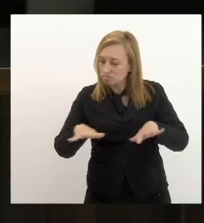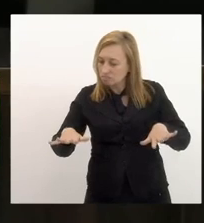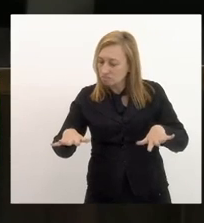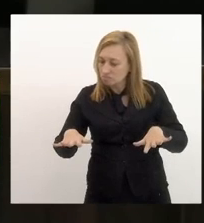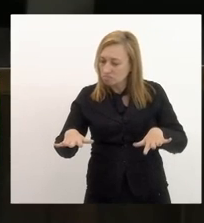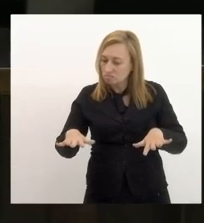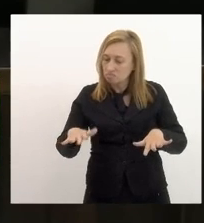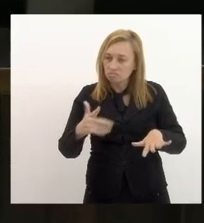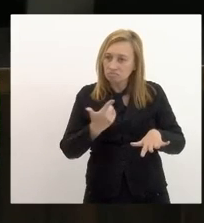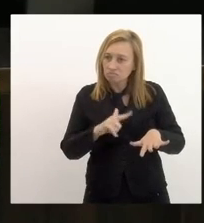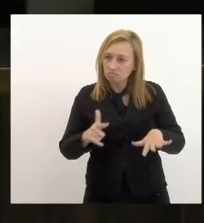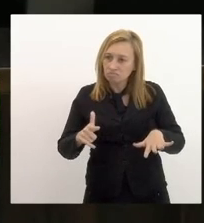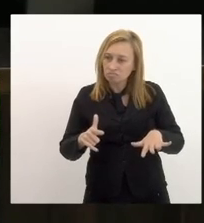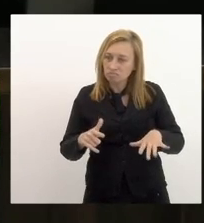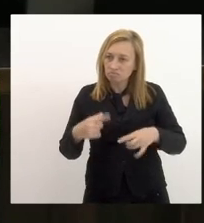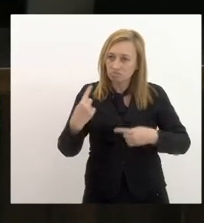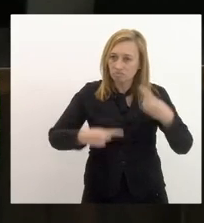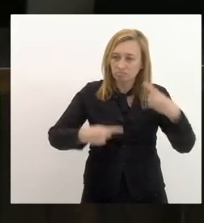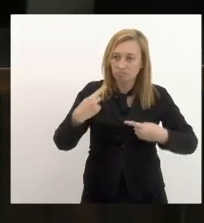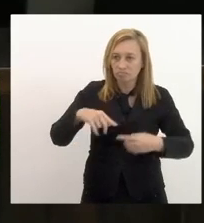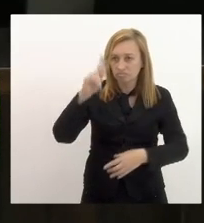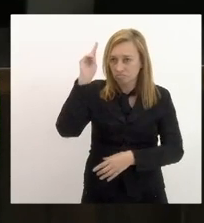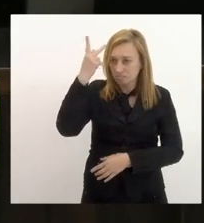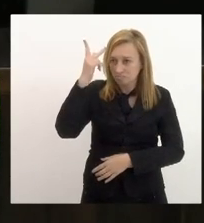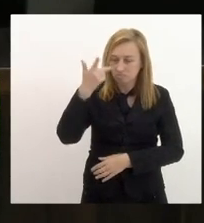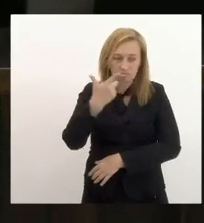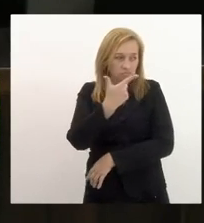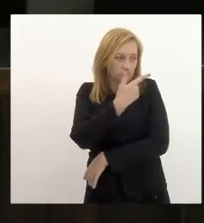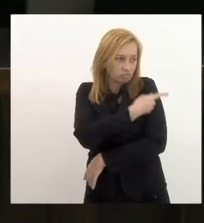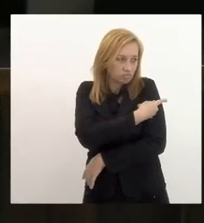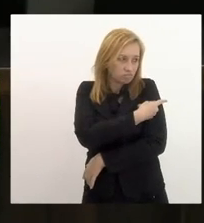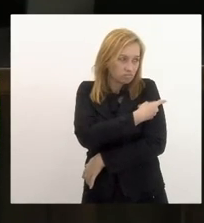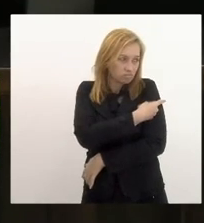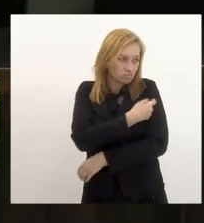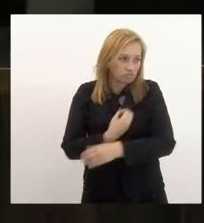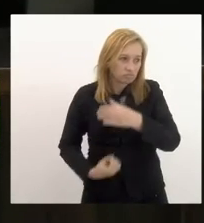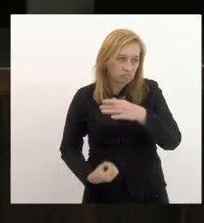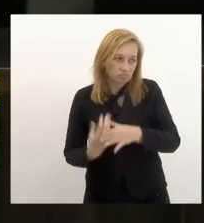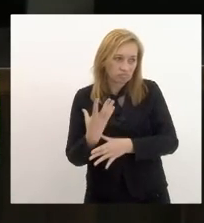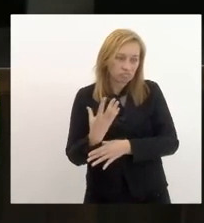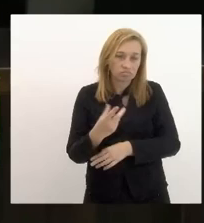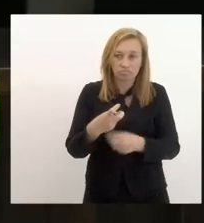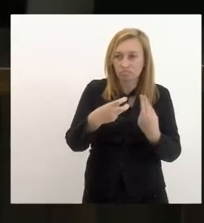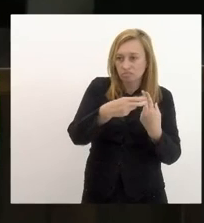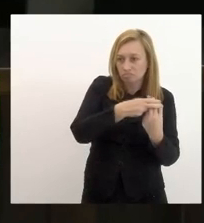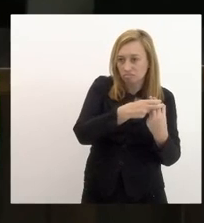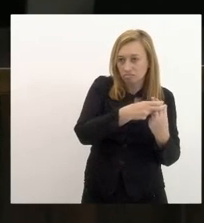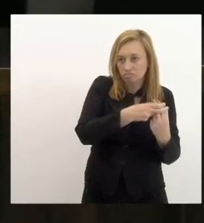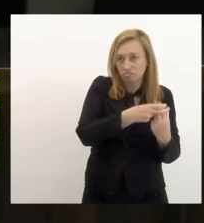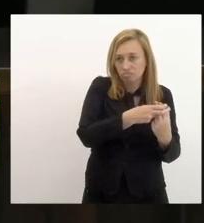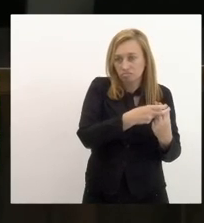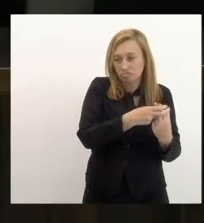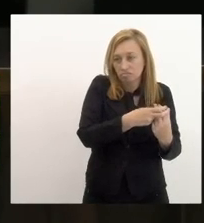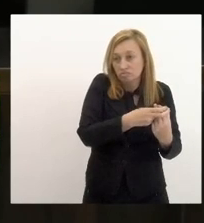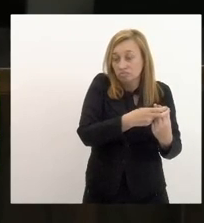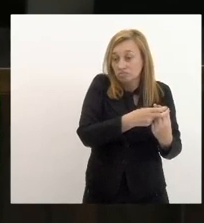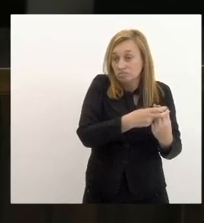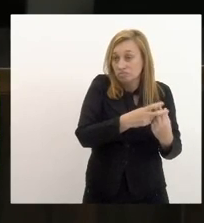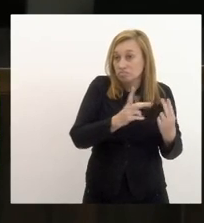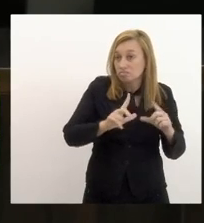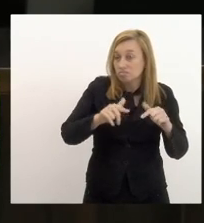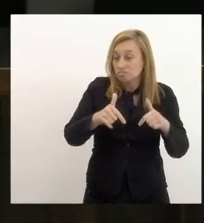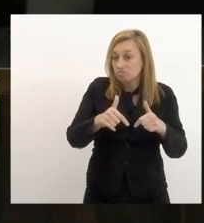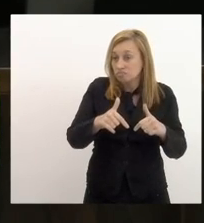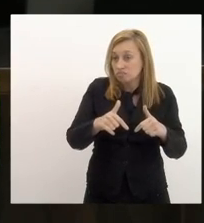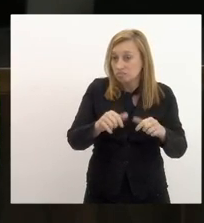se não fosse a política Histórica de vacinação construída pelo SUS o efeito da